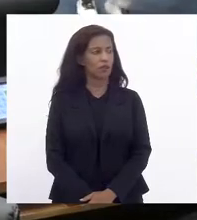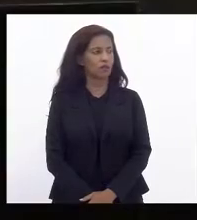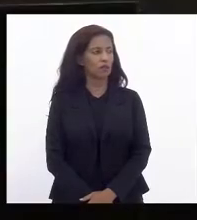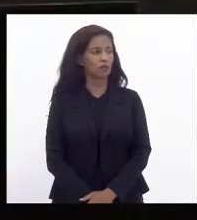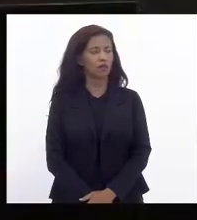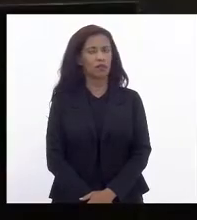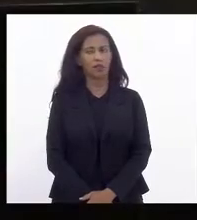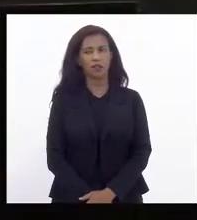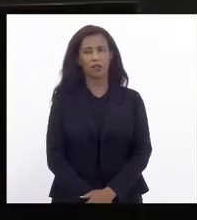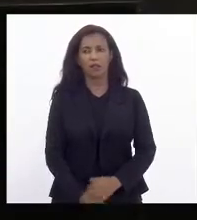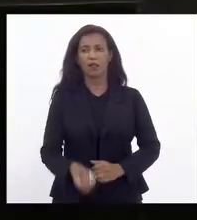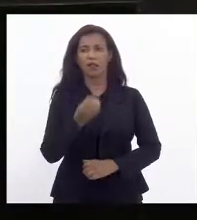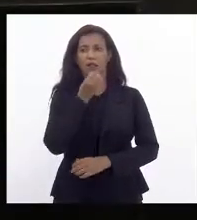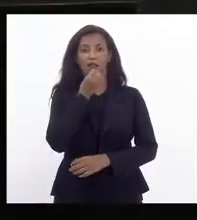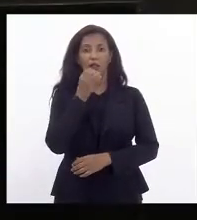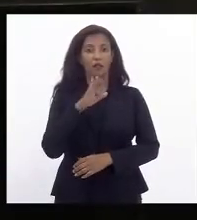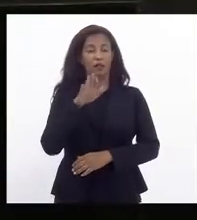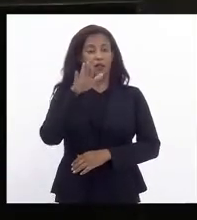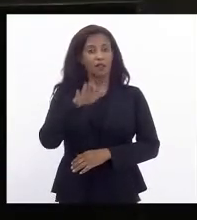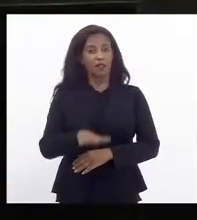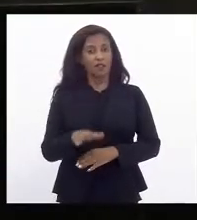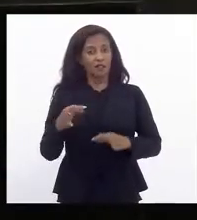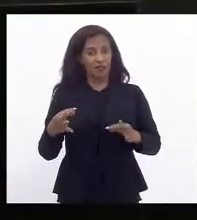Boa tarde a todos e todas.